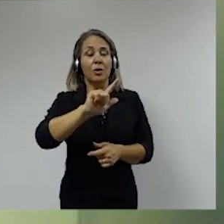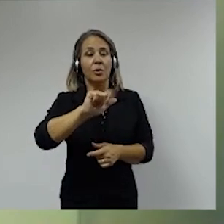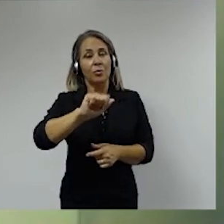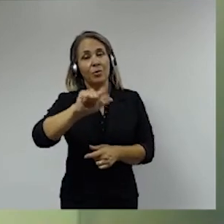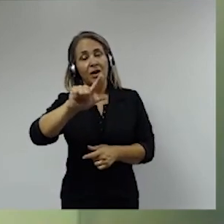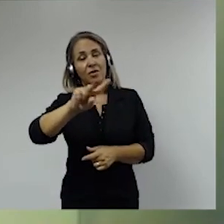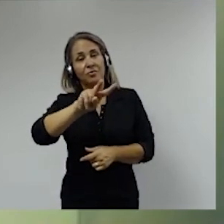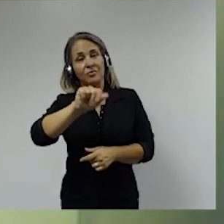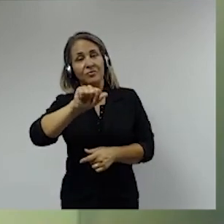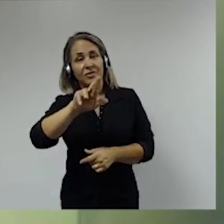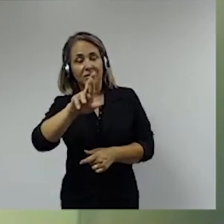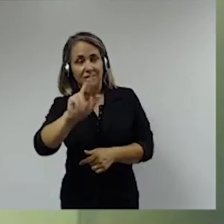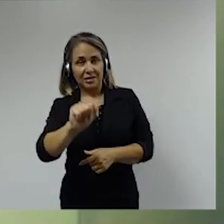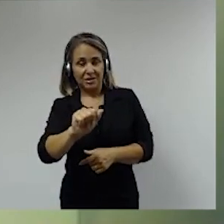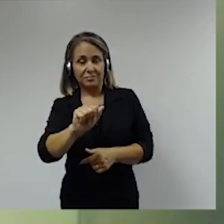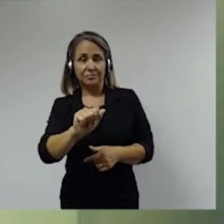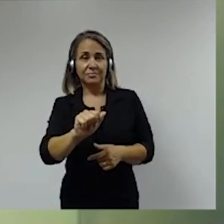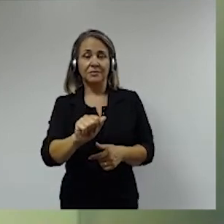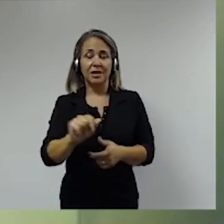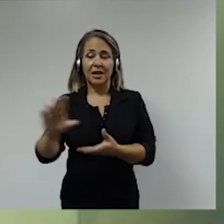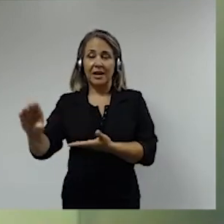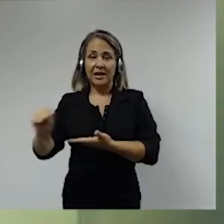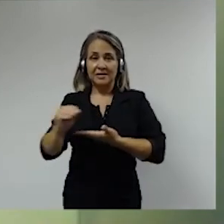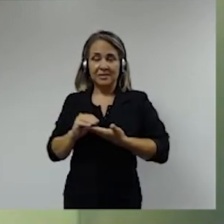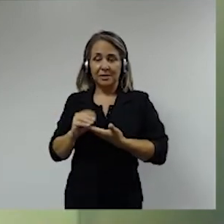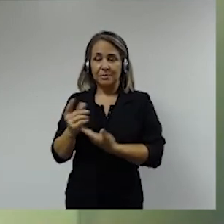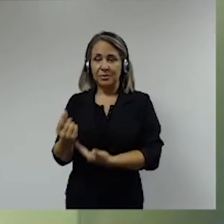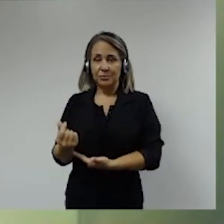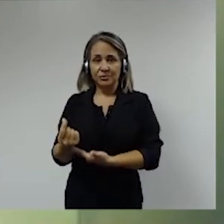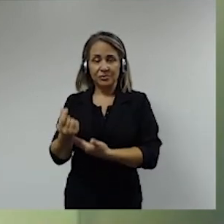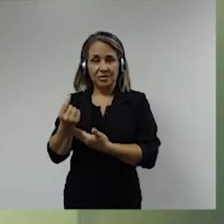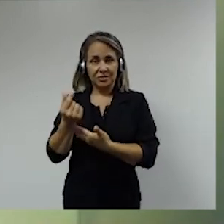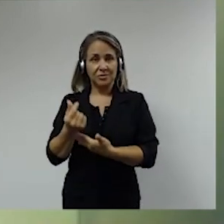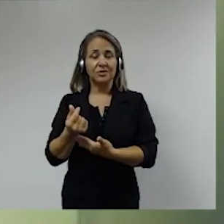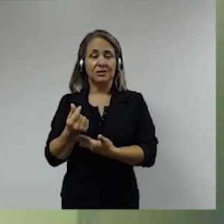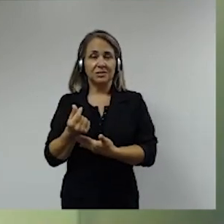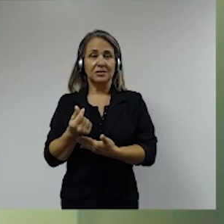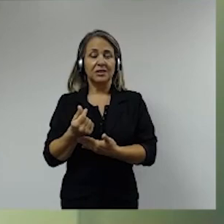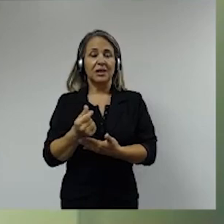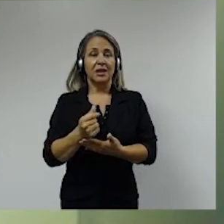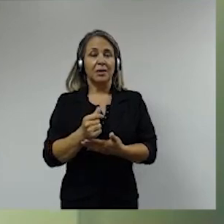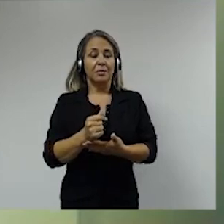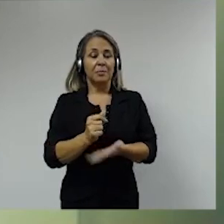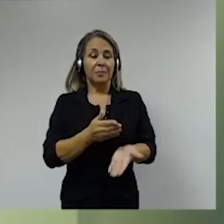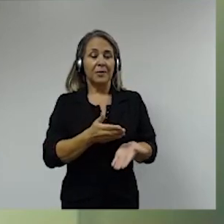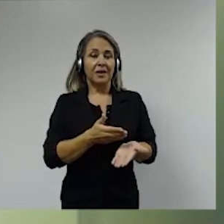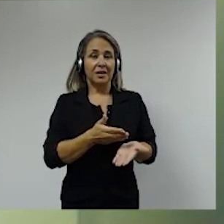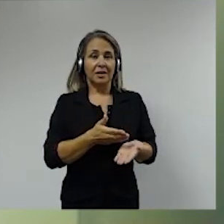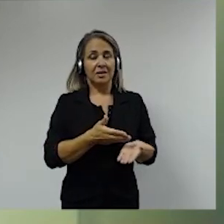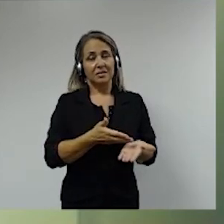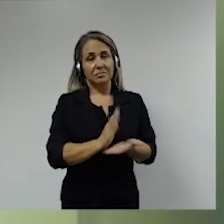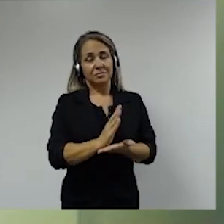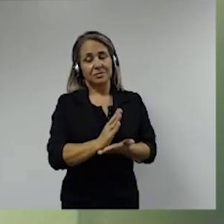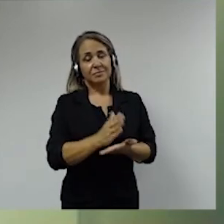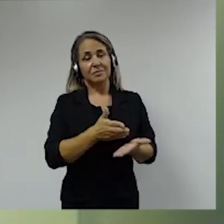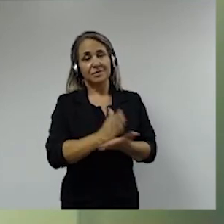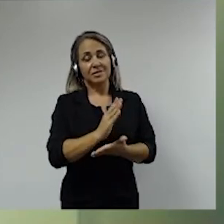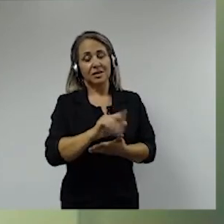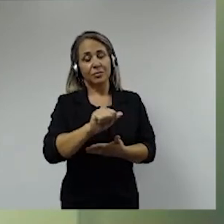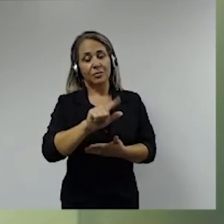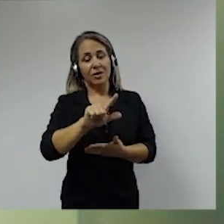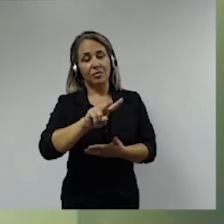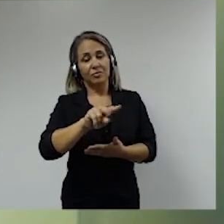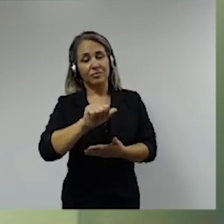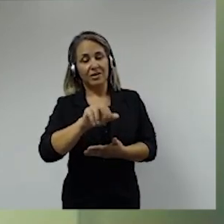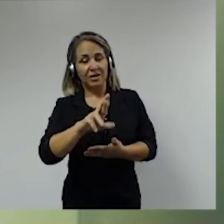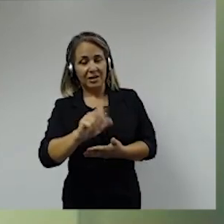A questão mesmo do recebimento dos valores. Eu falo alvará por conta que vai sair em nome